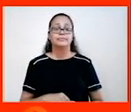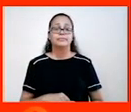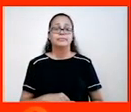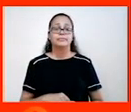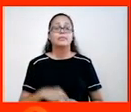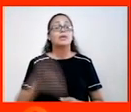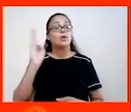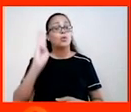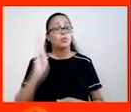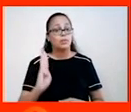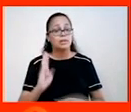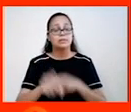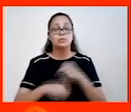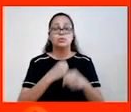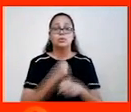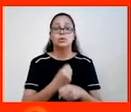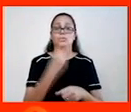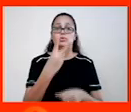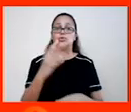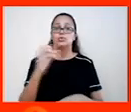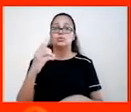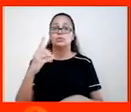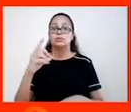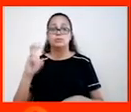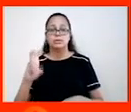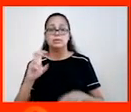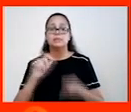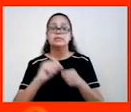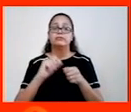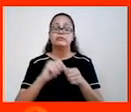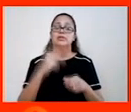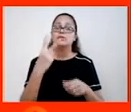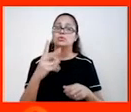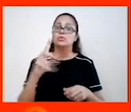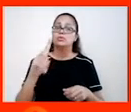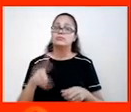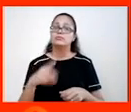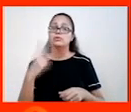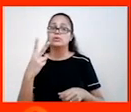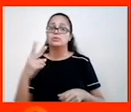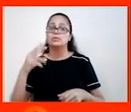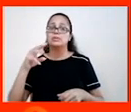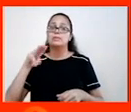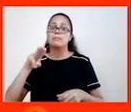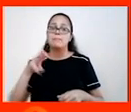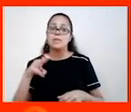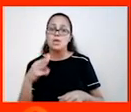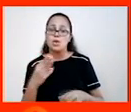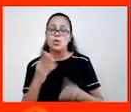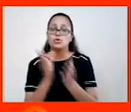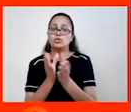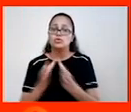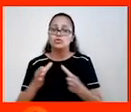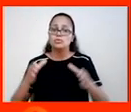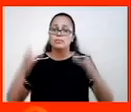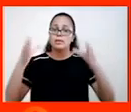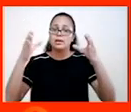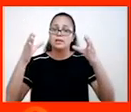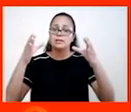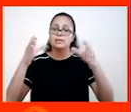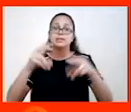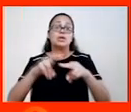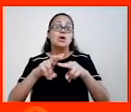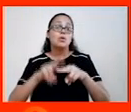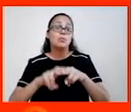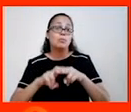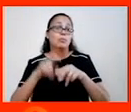Continuando. O Brasil, em 2015, produziu 2,2 milhões de barris por dia, em média. Obviamente, esse número é